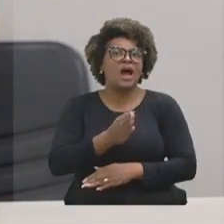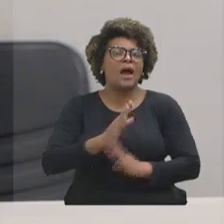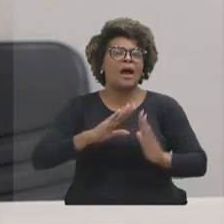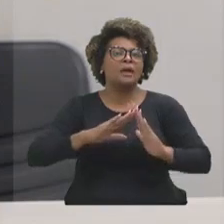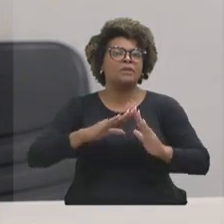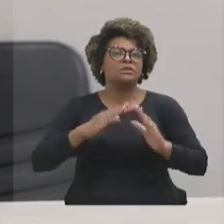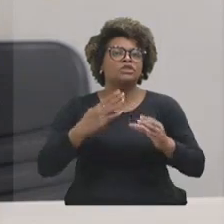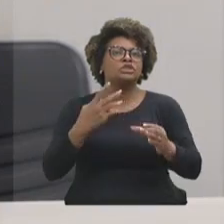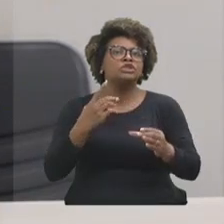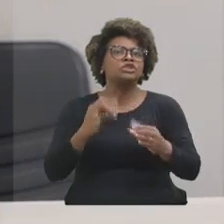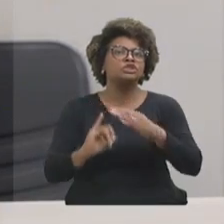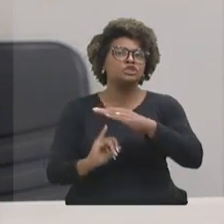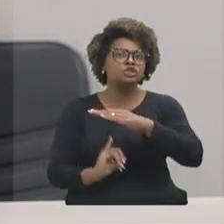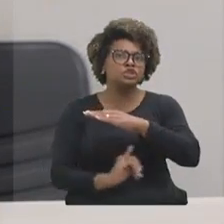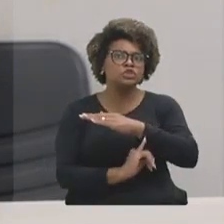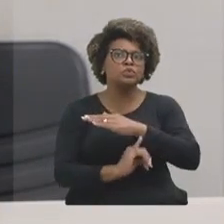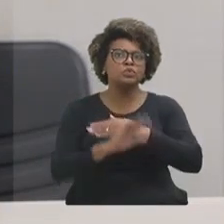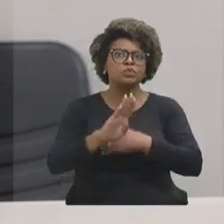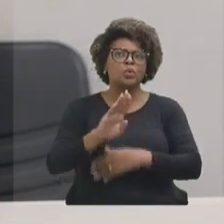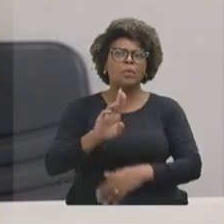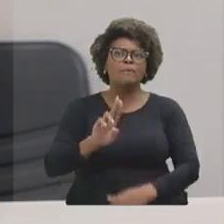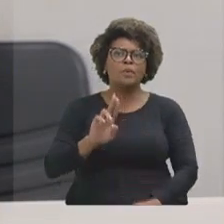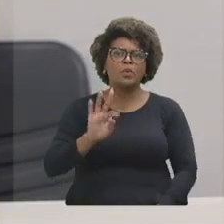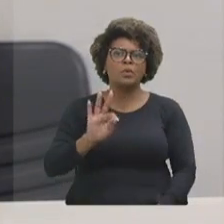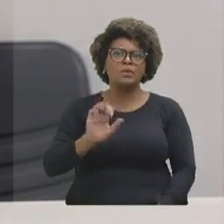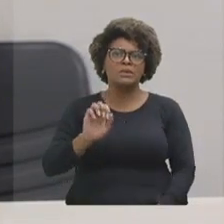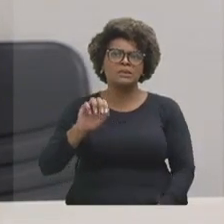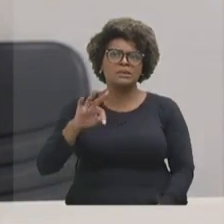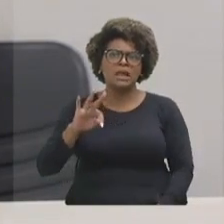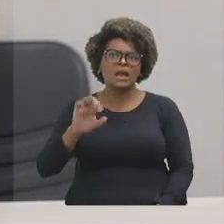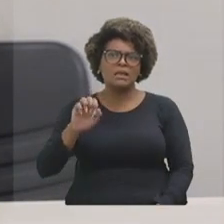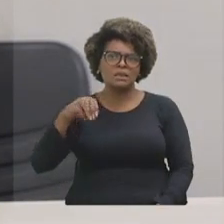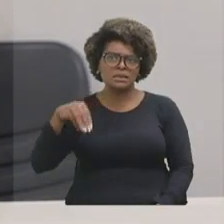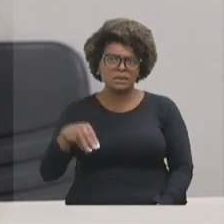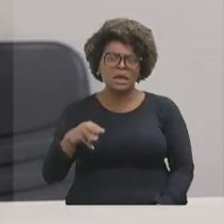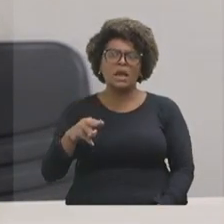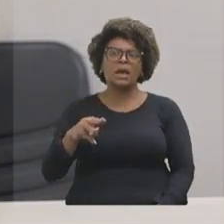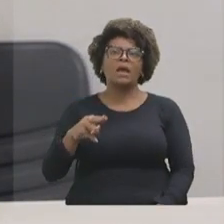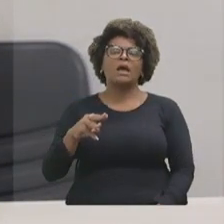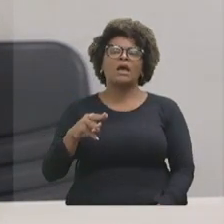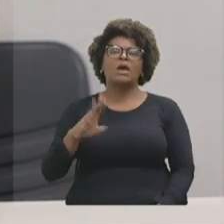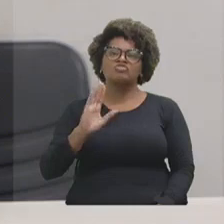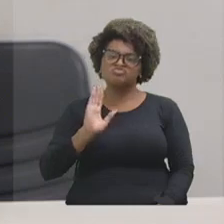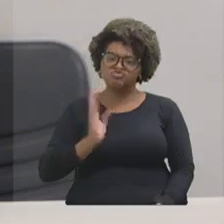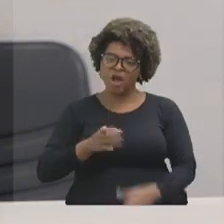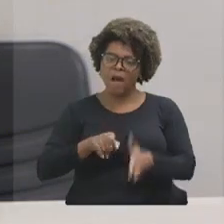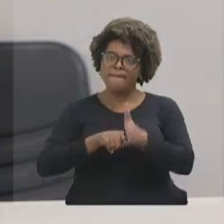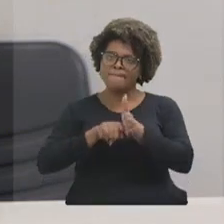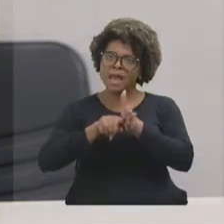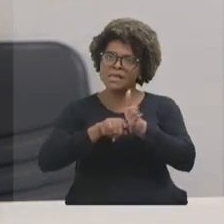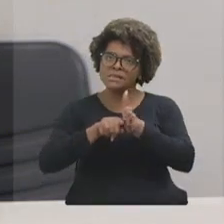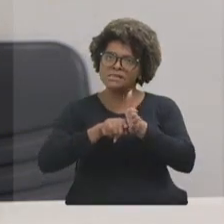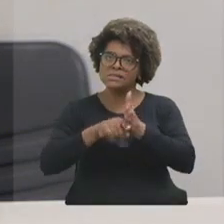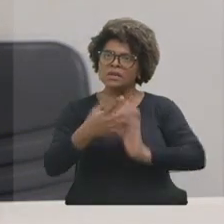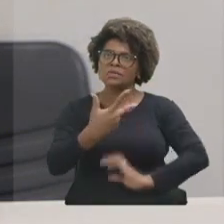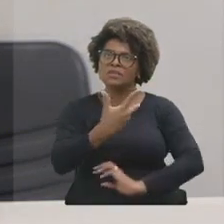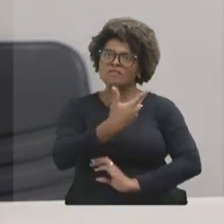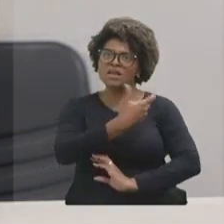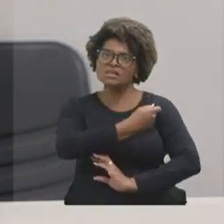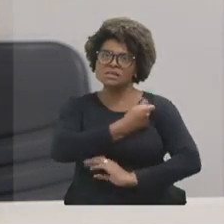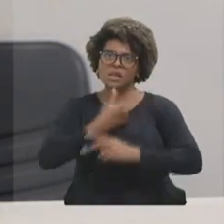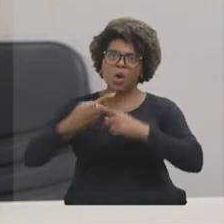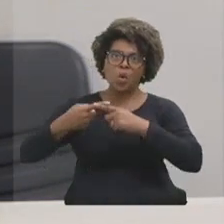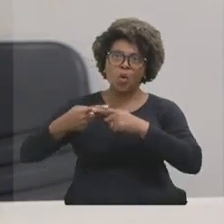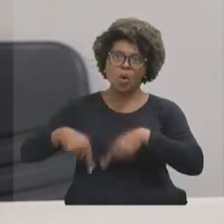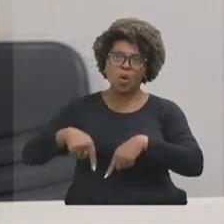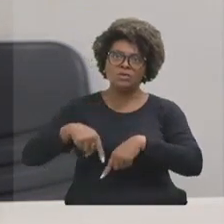Gente terá aí este mosquito que já é aplicado é solto aqui em Belo Horizonte pela fiocruza Fiocruz que faz que